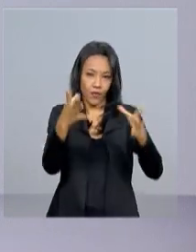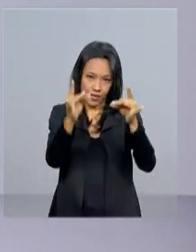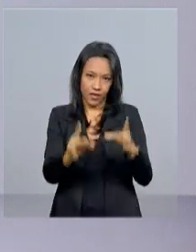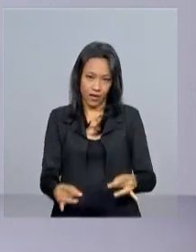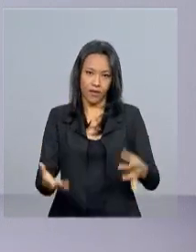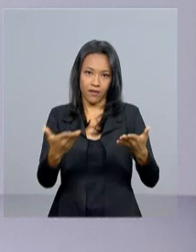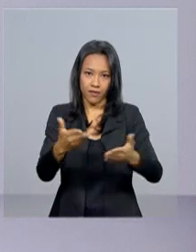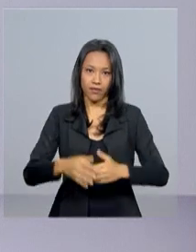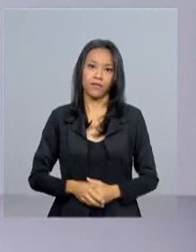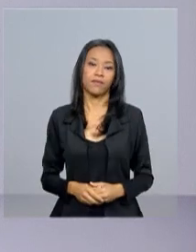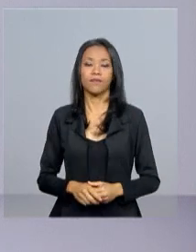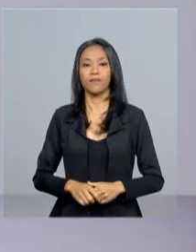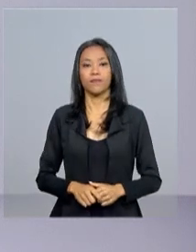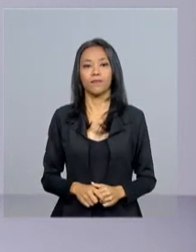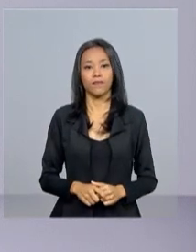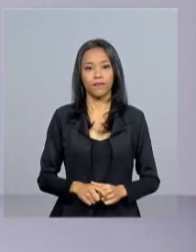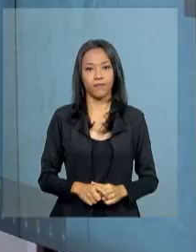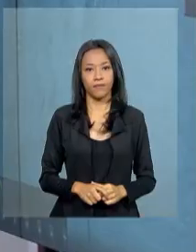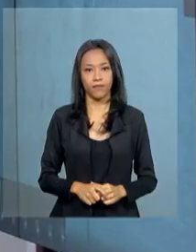detalhes dessa estratégia.